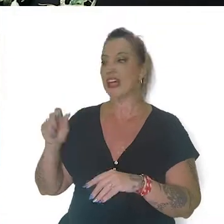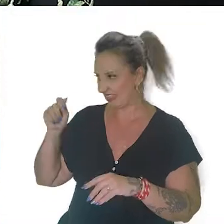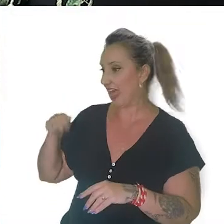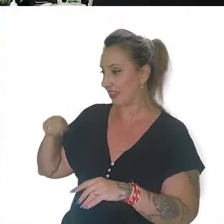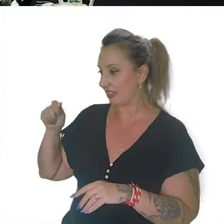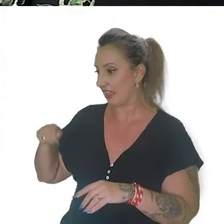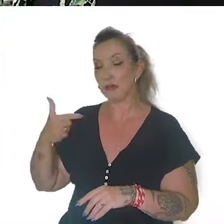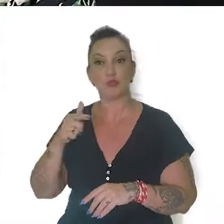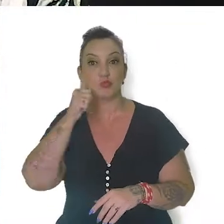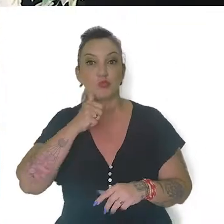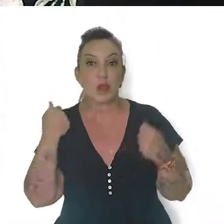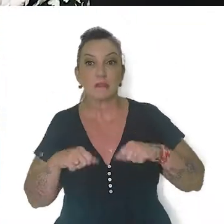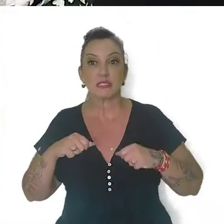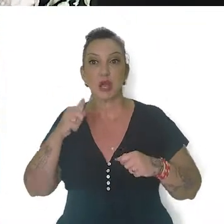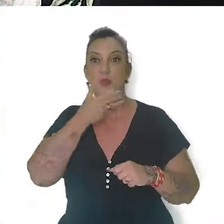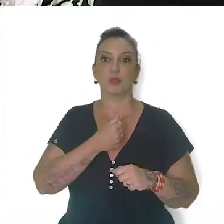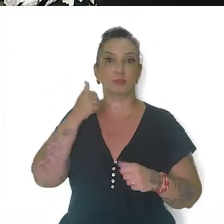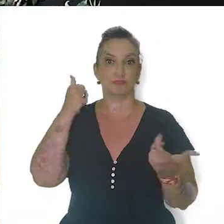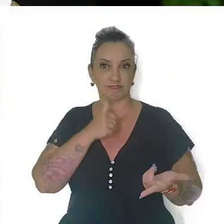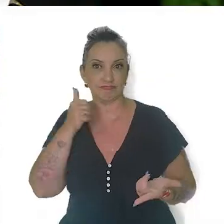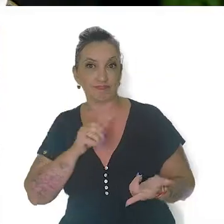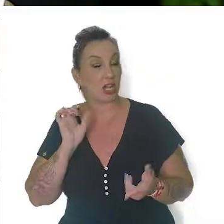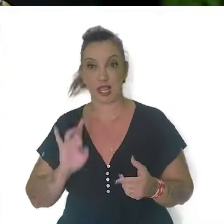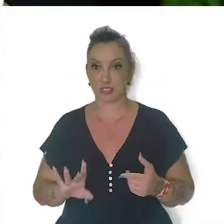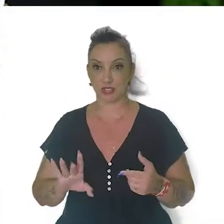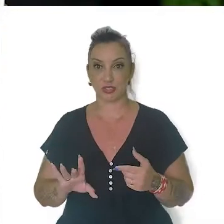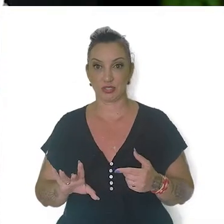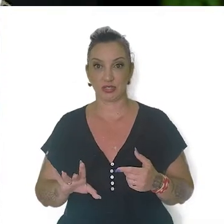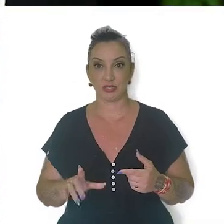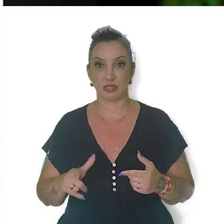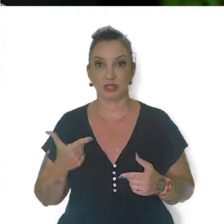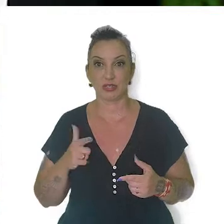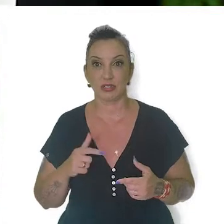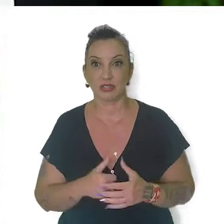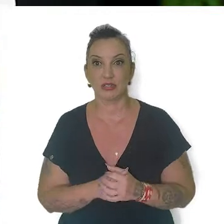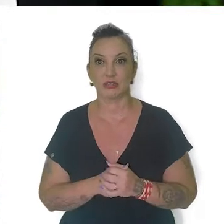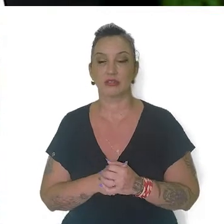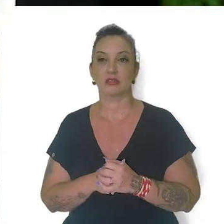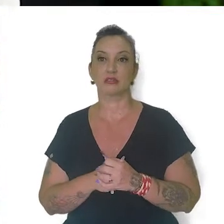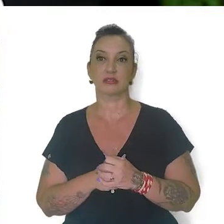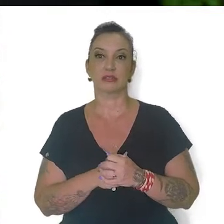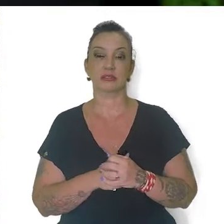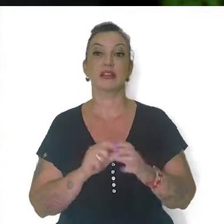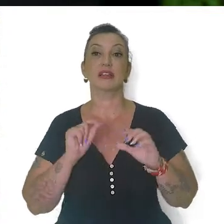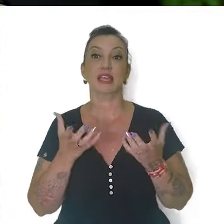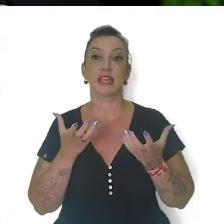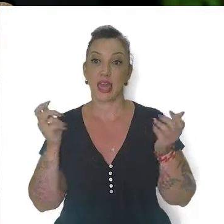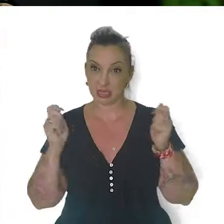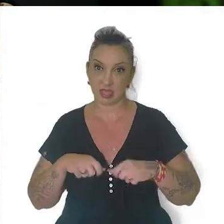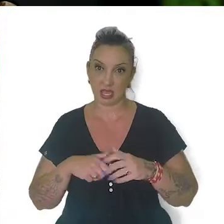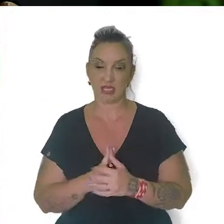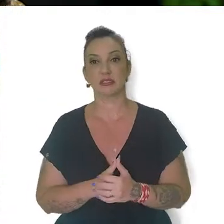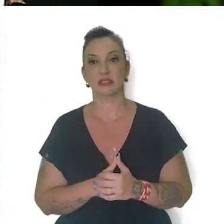Ele: leva, não tem mulher, precisa de uma mulher, precisa ter uma mulher na noite. E aí eu falei: meu Deus, eu não tenho equipamento, não sei o quê. Aí ele falou: quem quer, dá